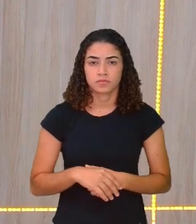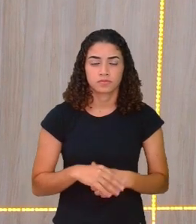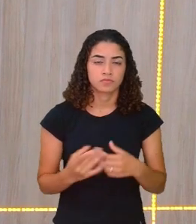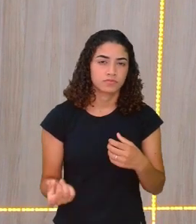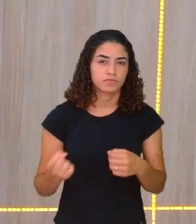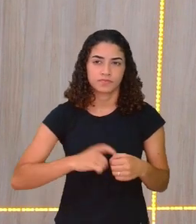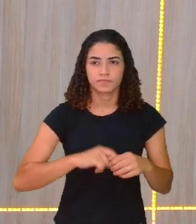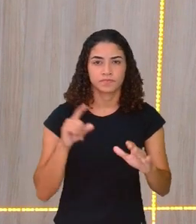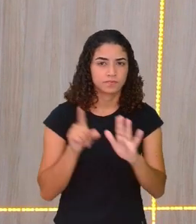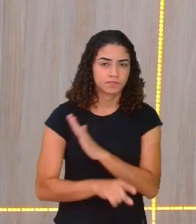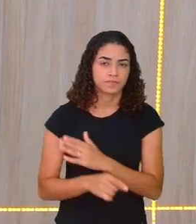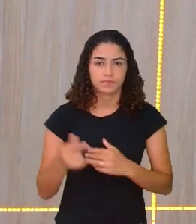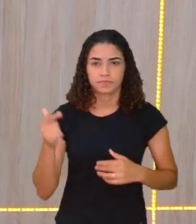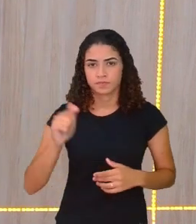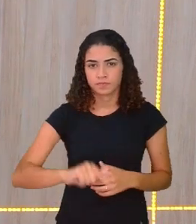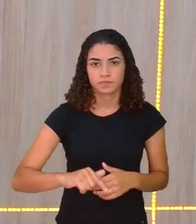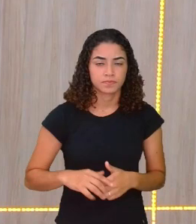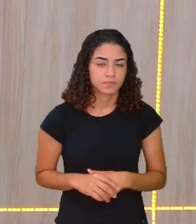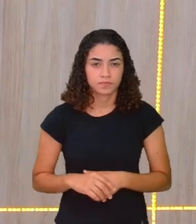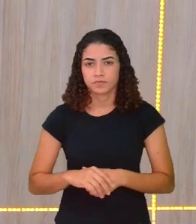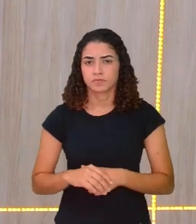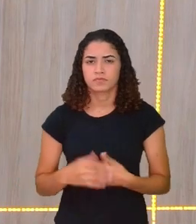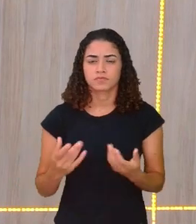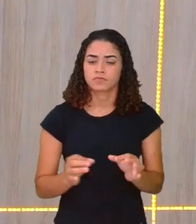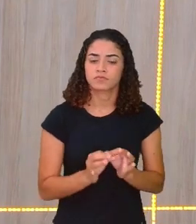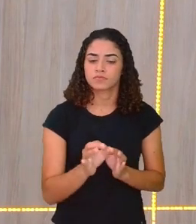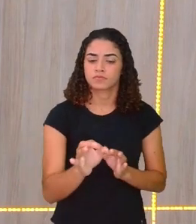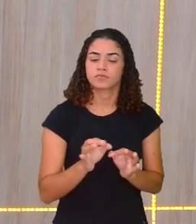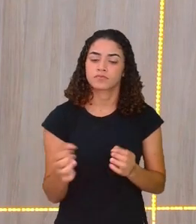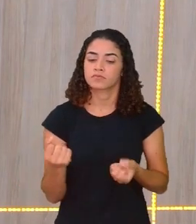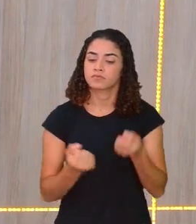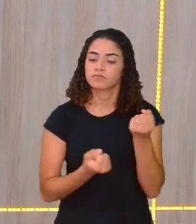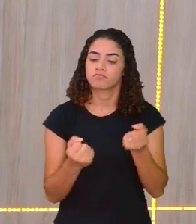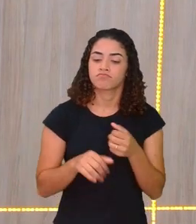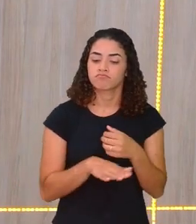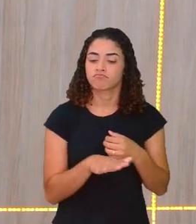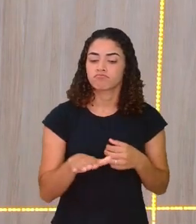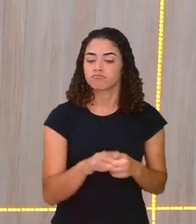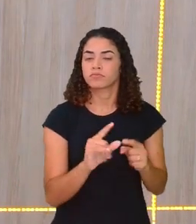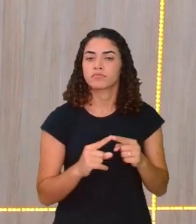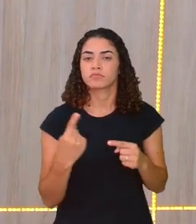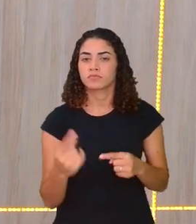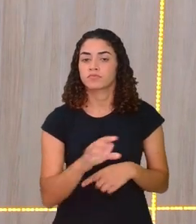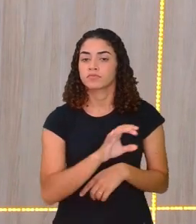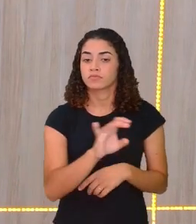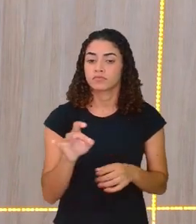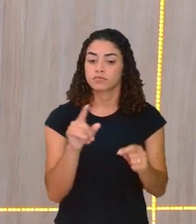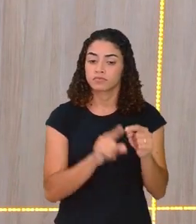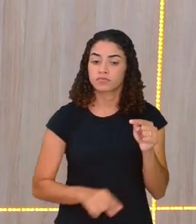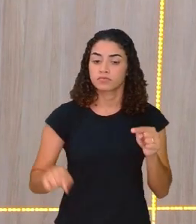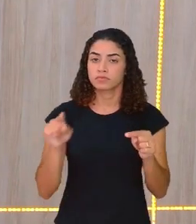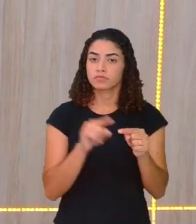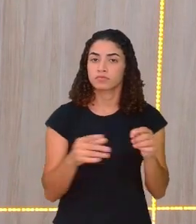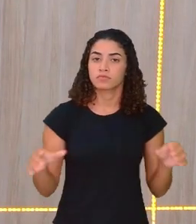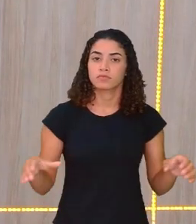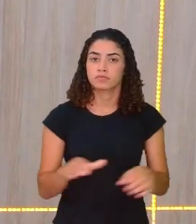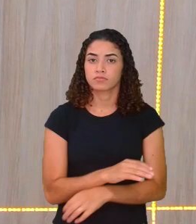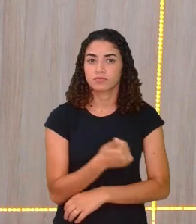Voltando aqui na questão, que distância percorreu o automóvel depois que cada roda